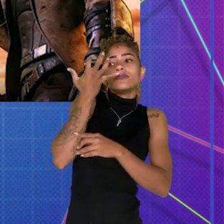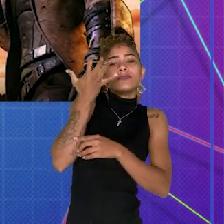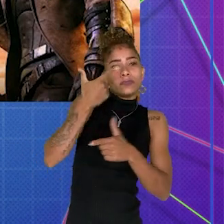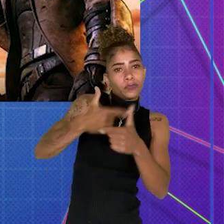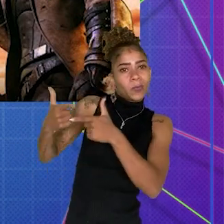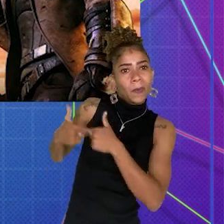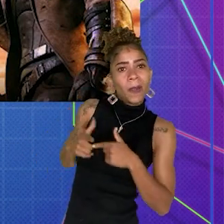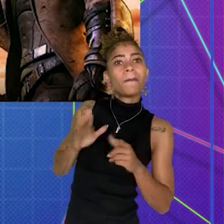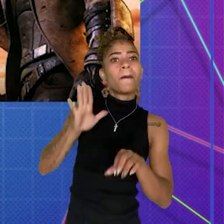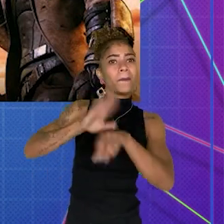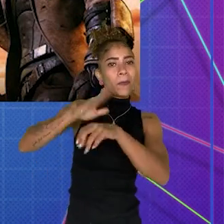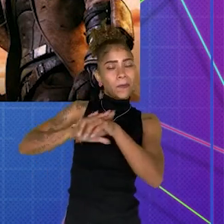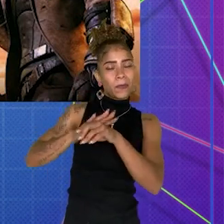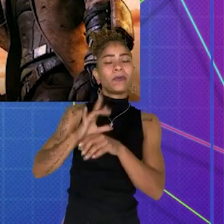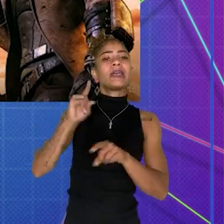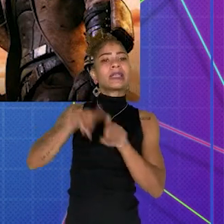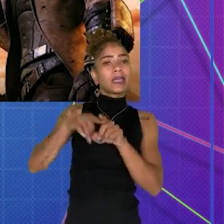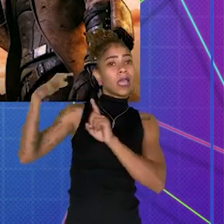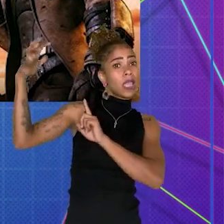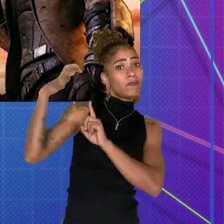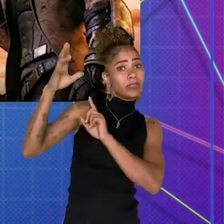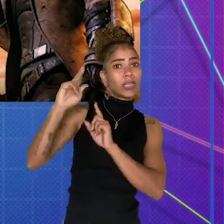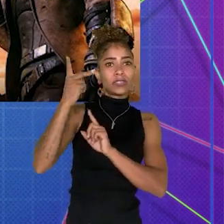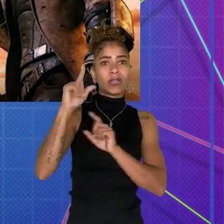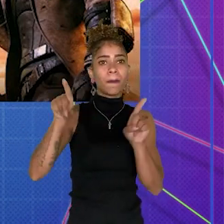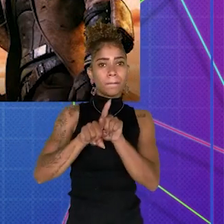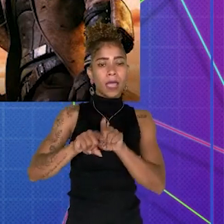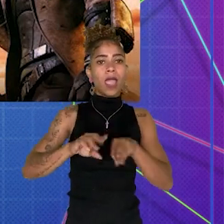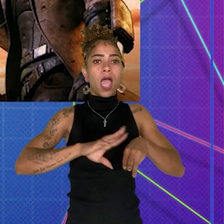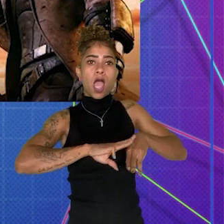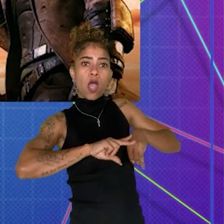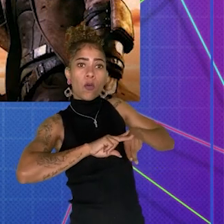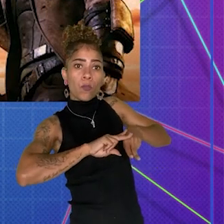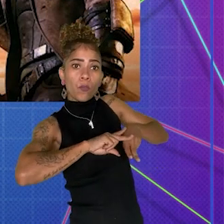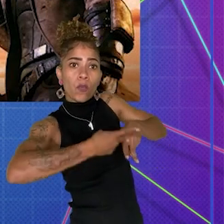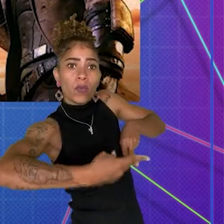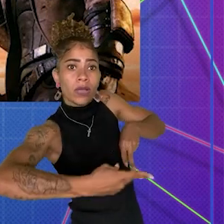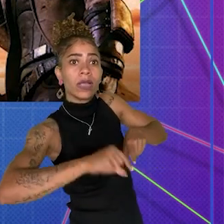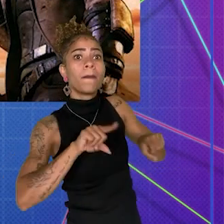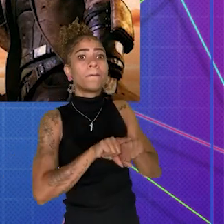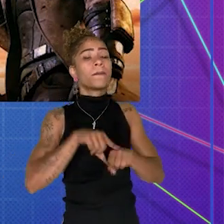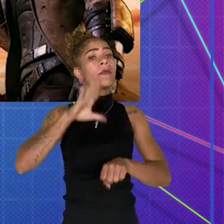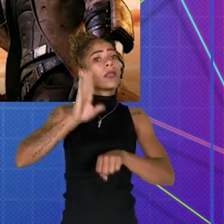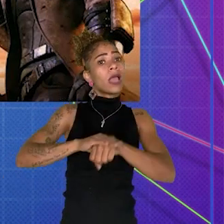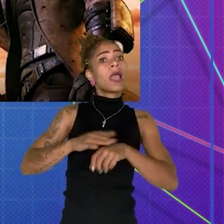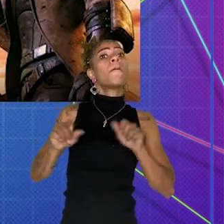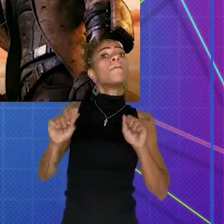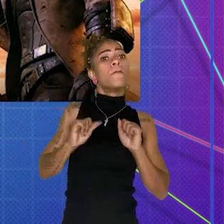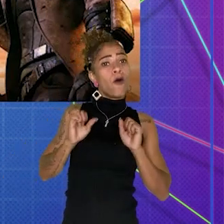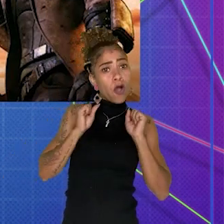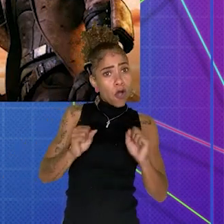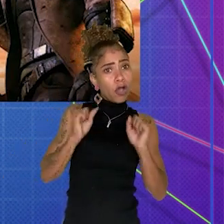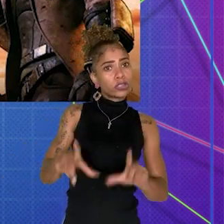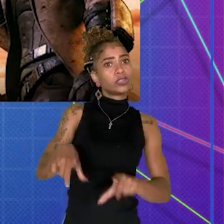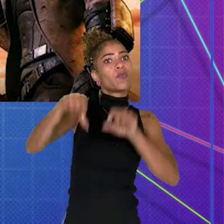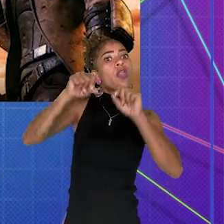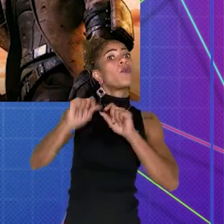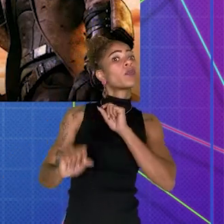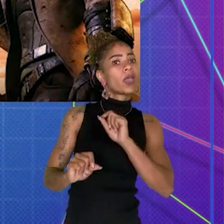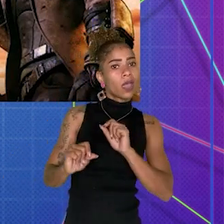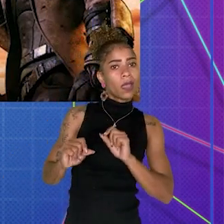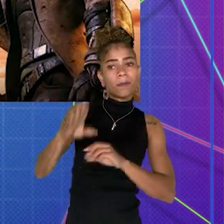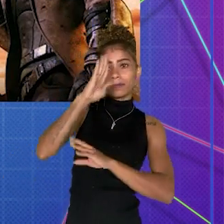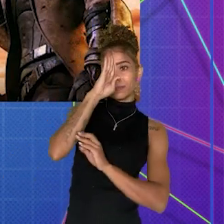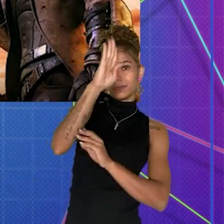com as diferentes facções do jogo, o que afeta a história e as consequências das ações do jogador. Além disso, o jogador também pode